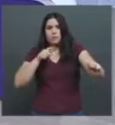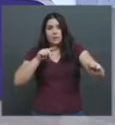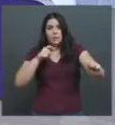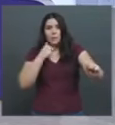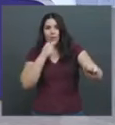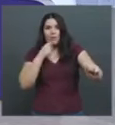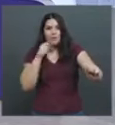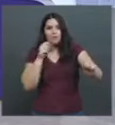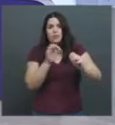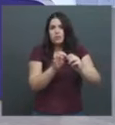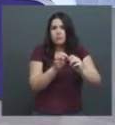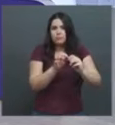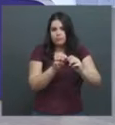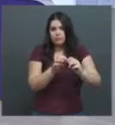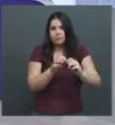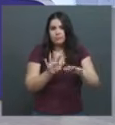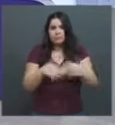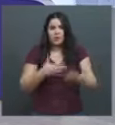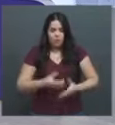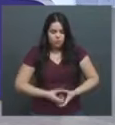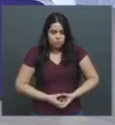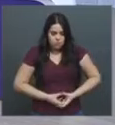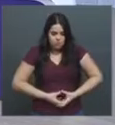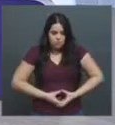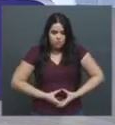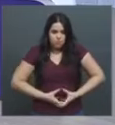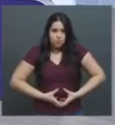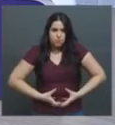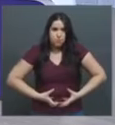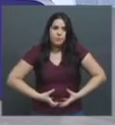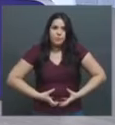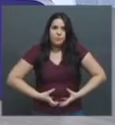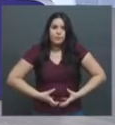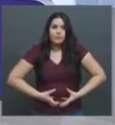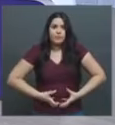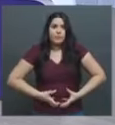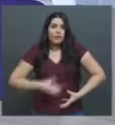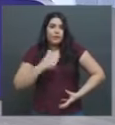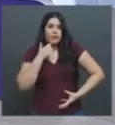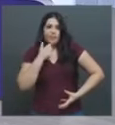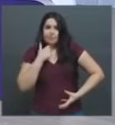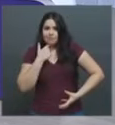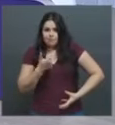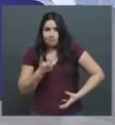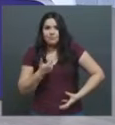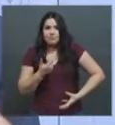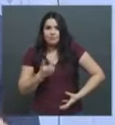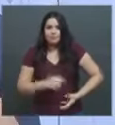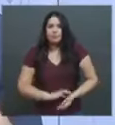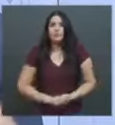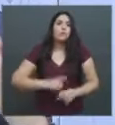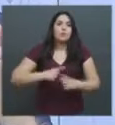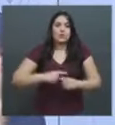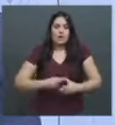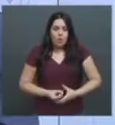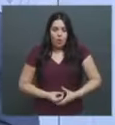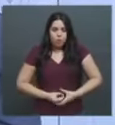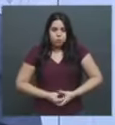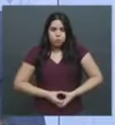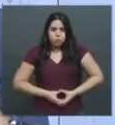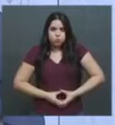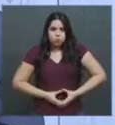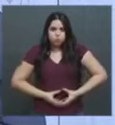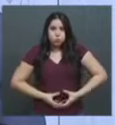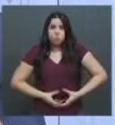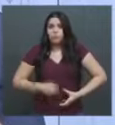voltar. Então a bexiga distende tanto que ela relaxa e entra em um quadro de retenção urinária, porque foi enchendo, e o músculo não tem mais